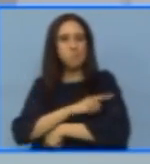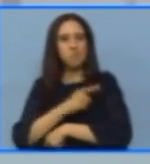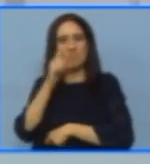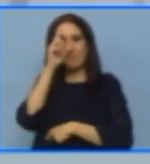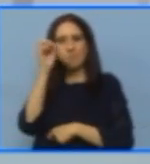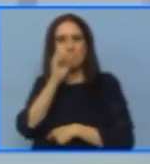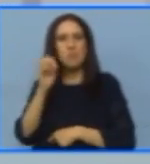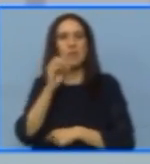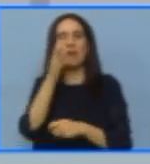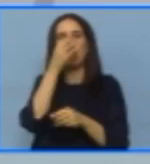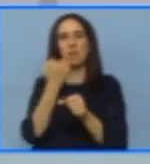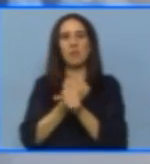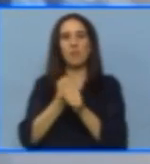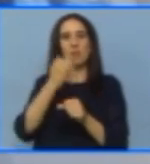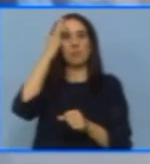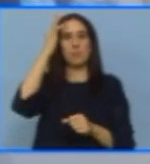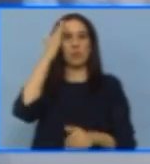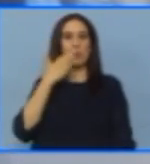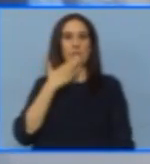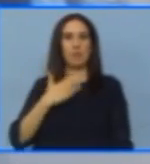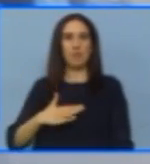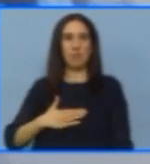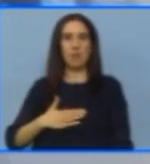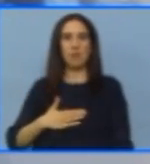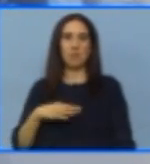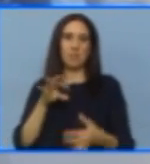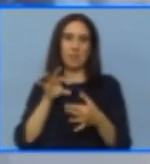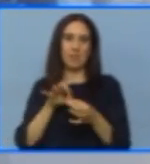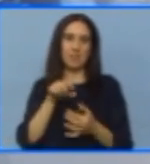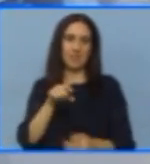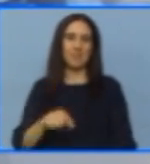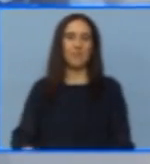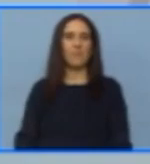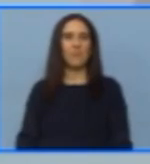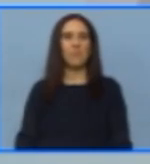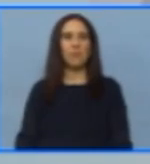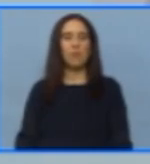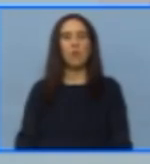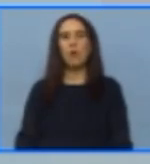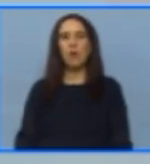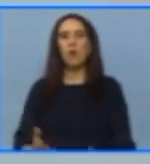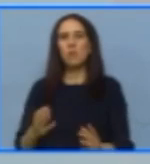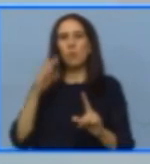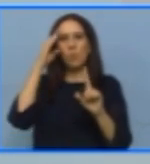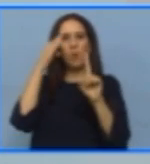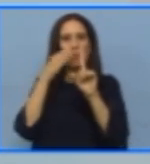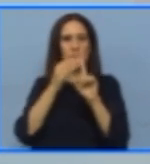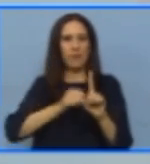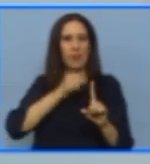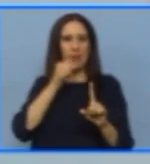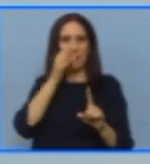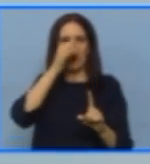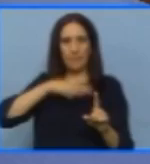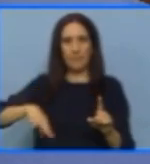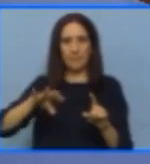coisas ligadas também ao imaginário e que façam essa ligação. O objetivo é sempre esse da proteção do